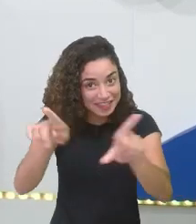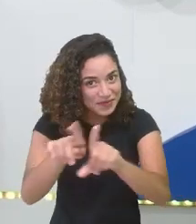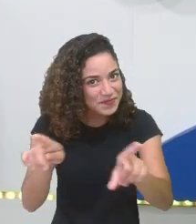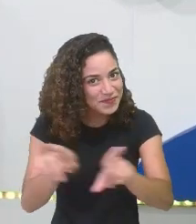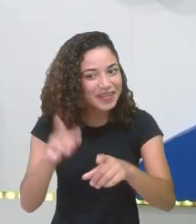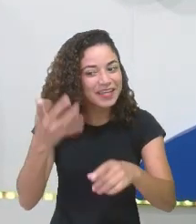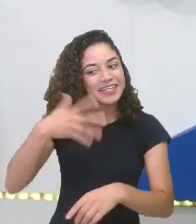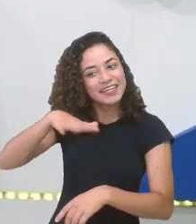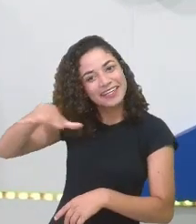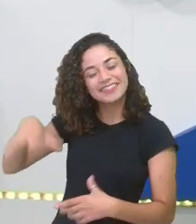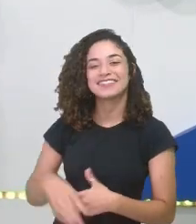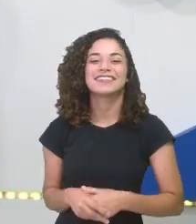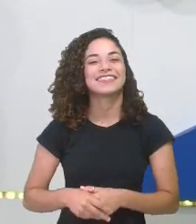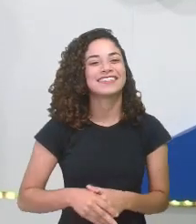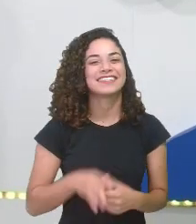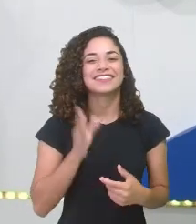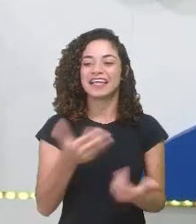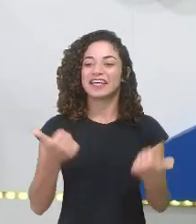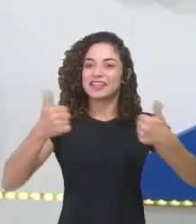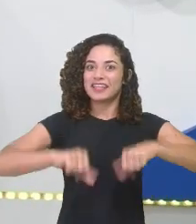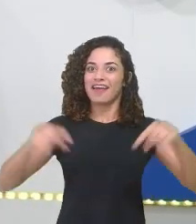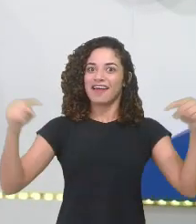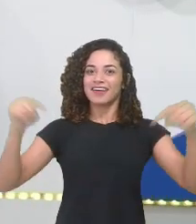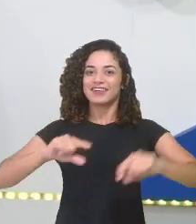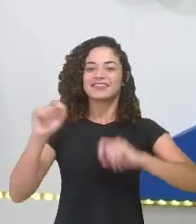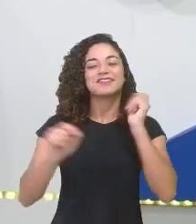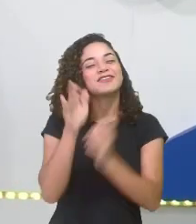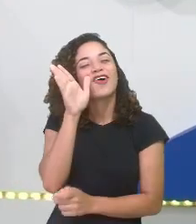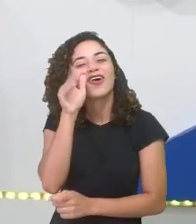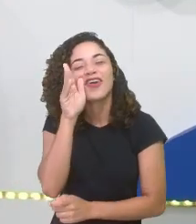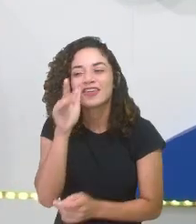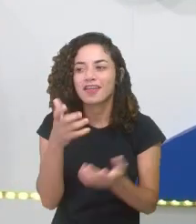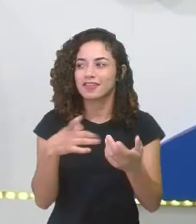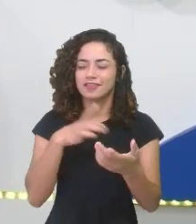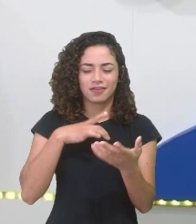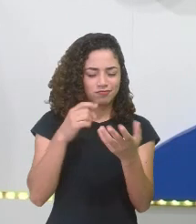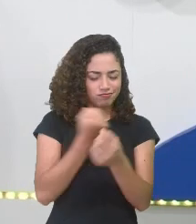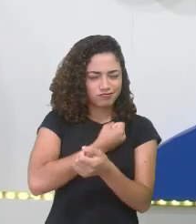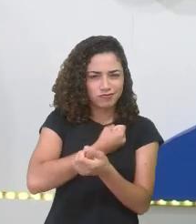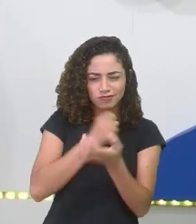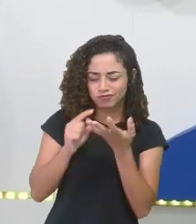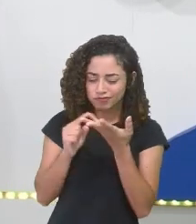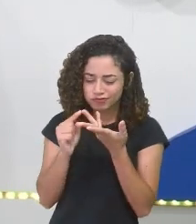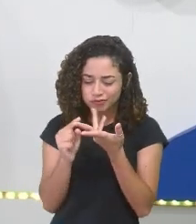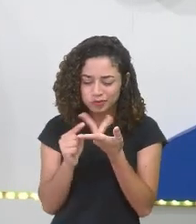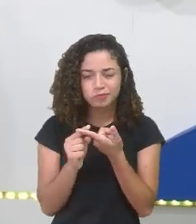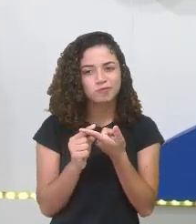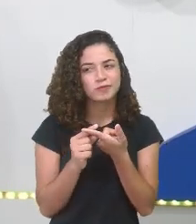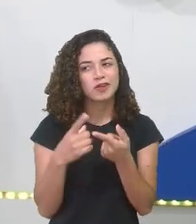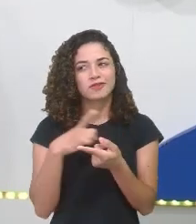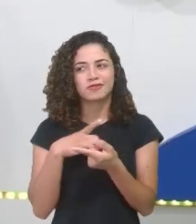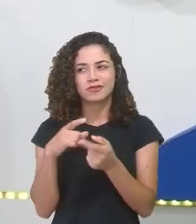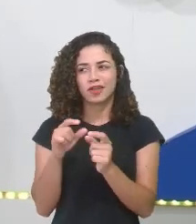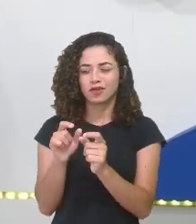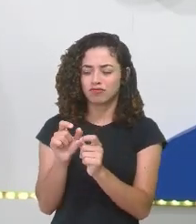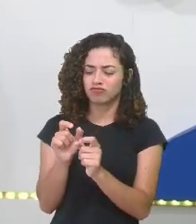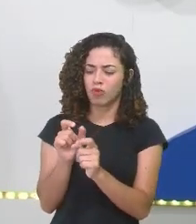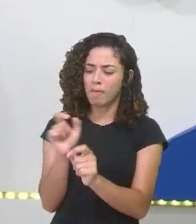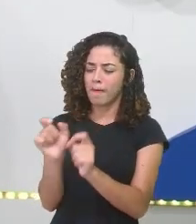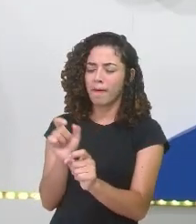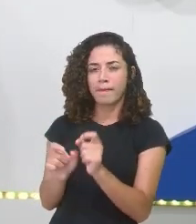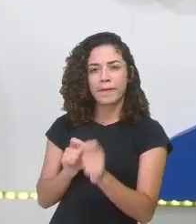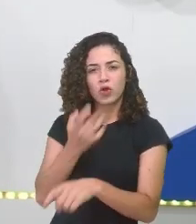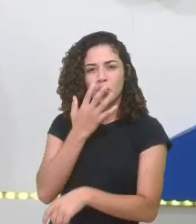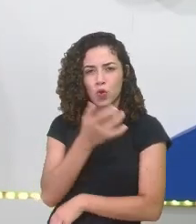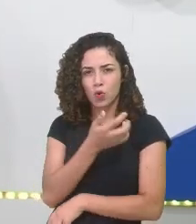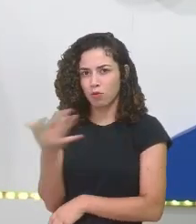Olá, crianças. Já estou aqui, estou curiosa. Estou vendo que tem número na mesa, tem uns pomponzinhos coloridos. O que será